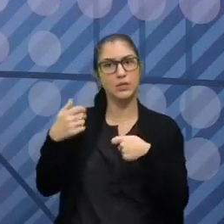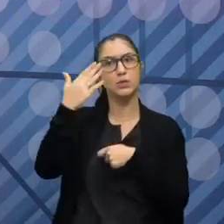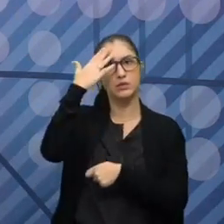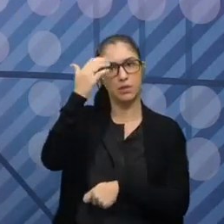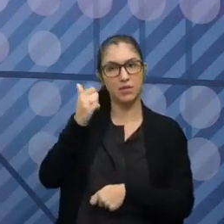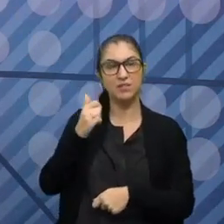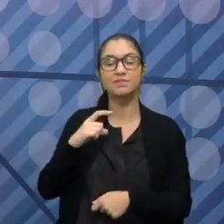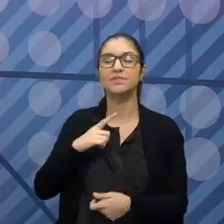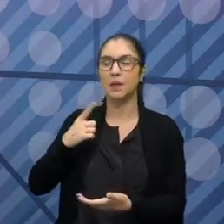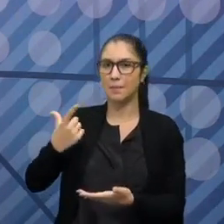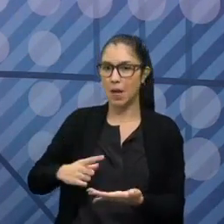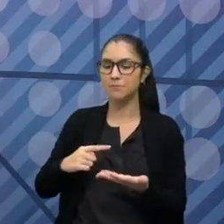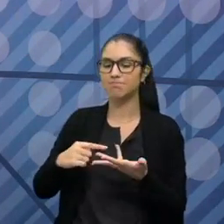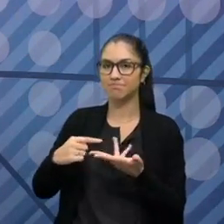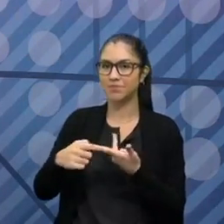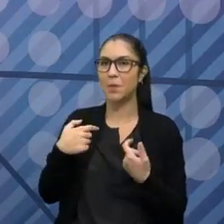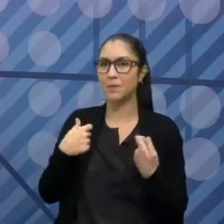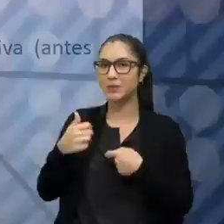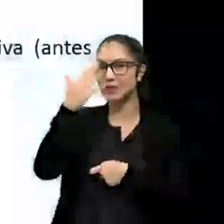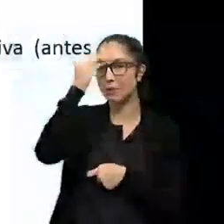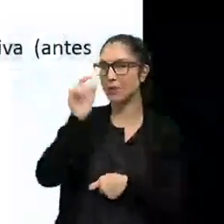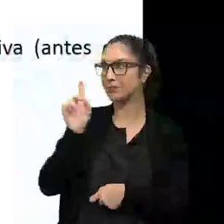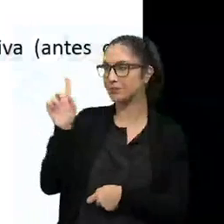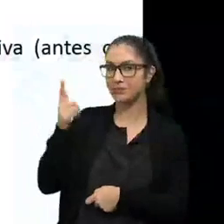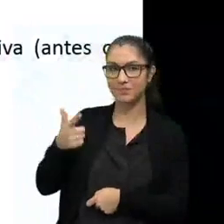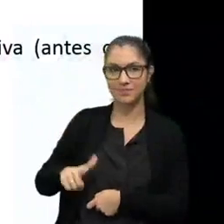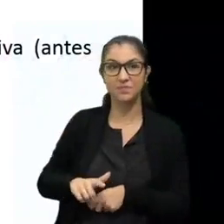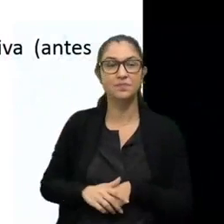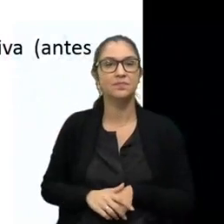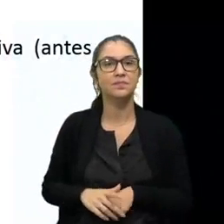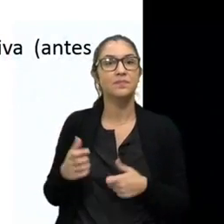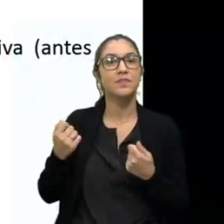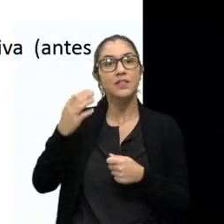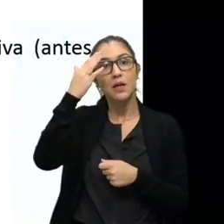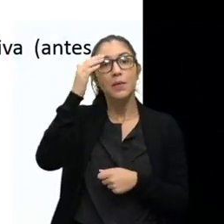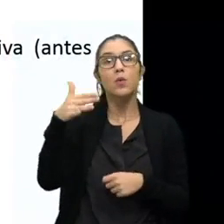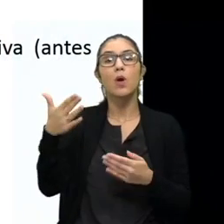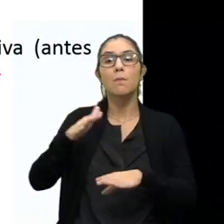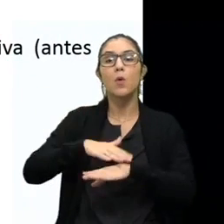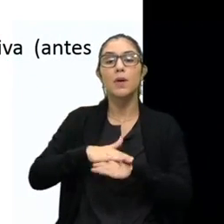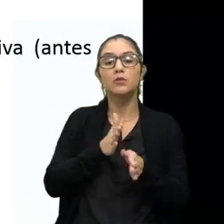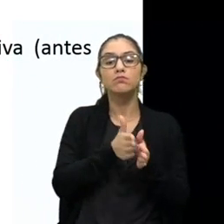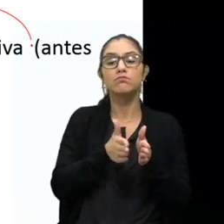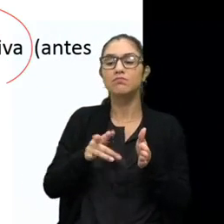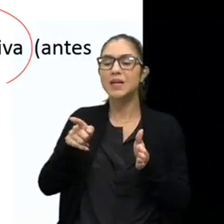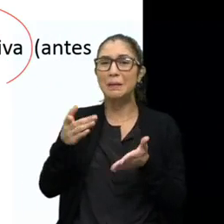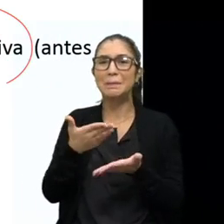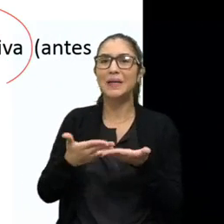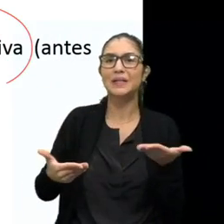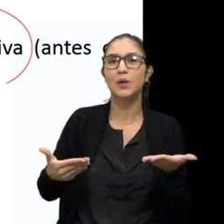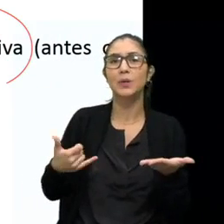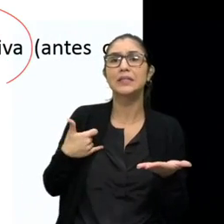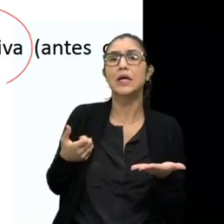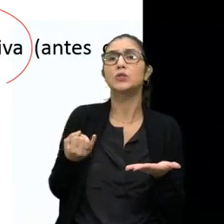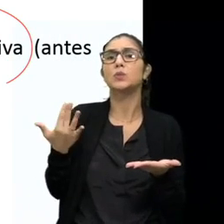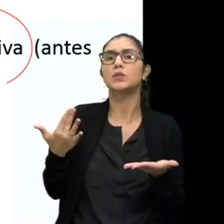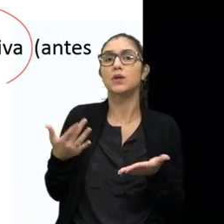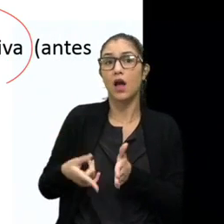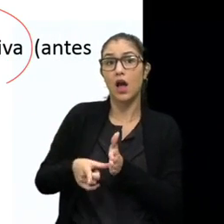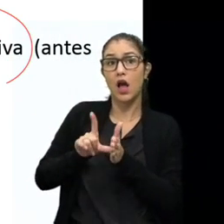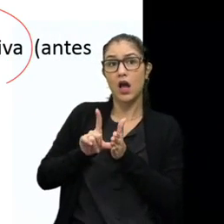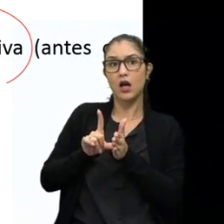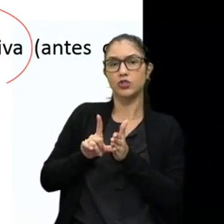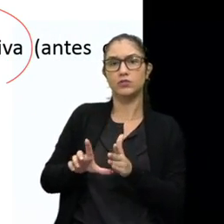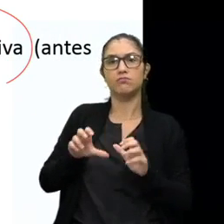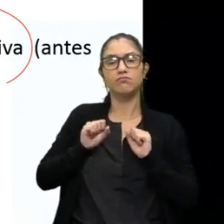certo? Tem mais coisas que eu preciso saber, olha lá também. Eu preciso saber em que fase ocorreu a perda auditiva, antes ou depois